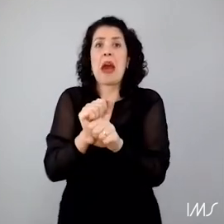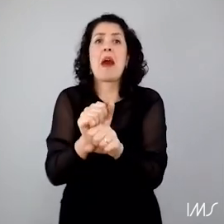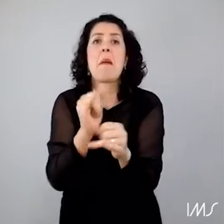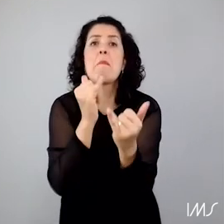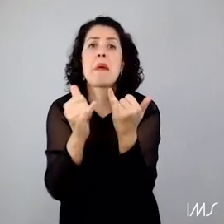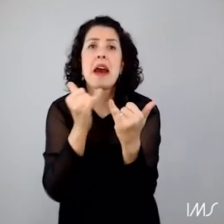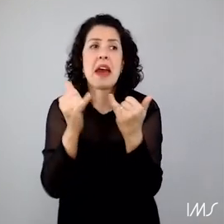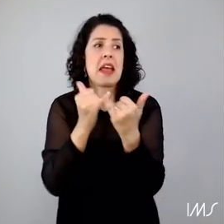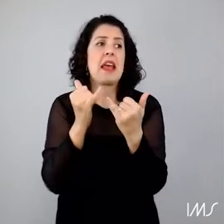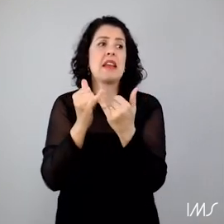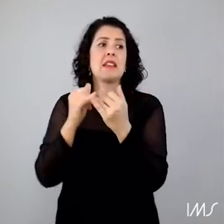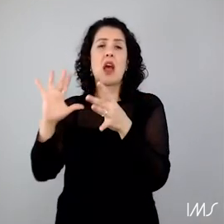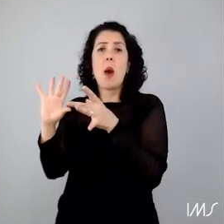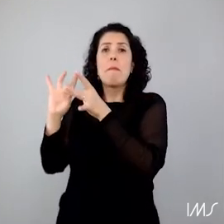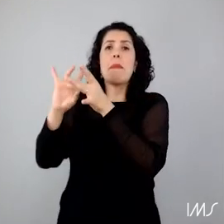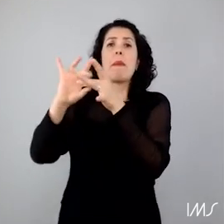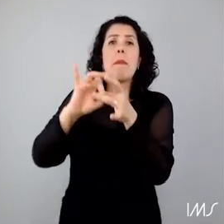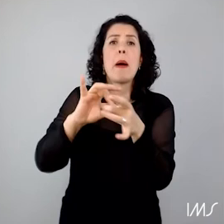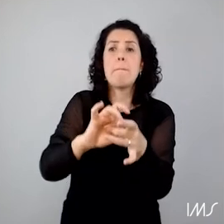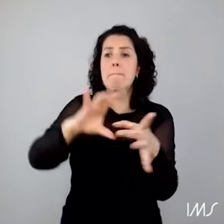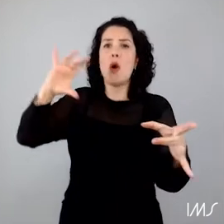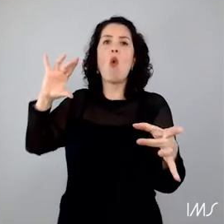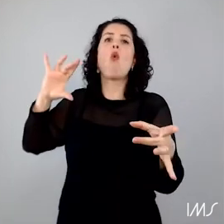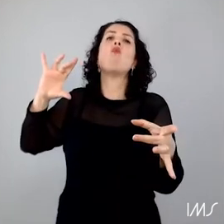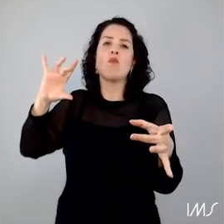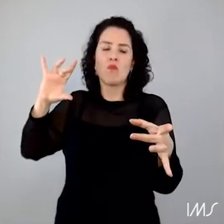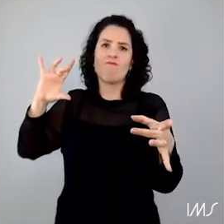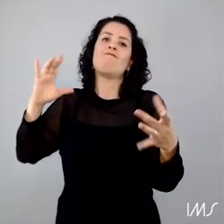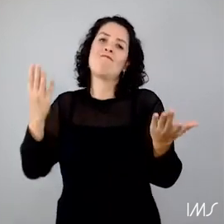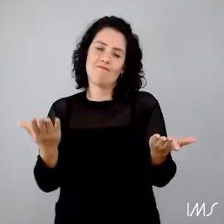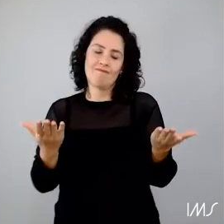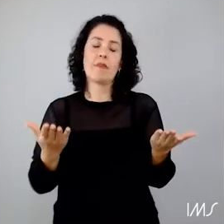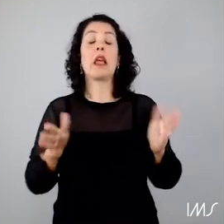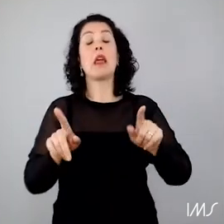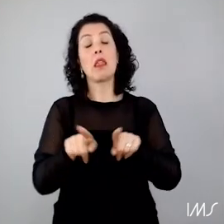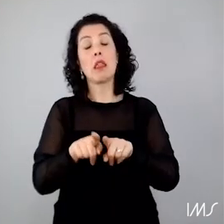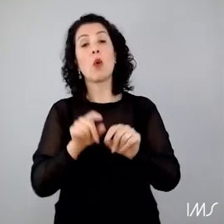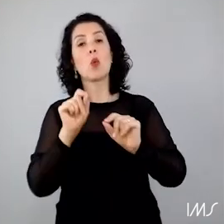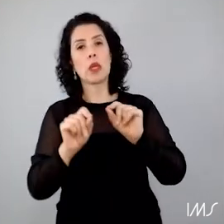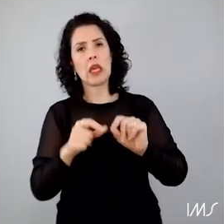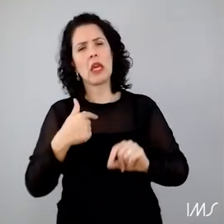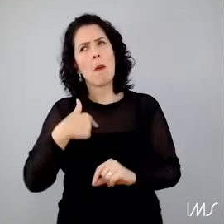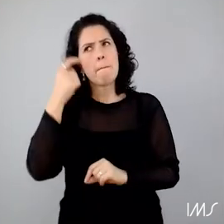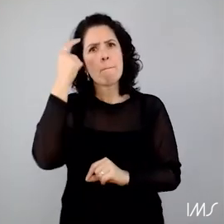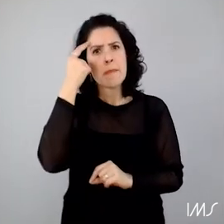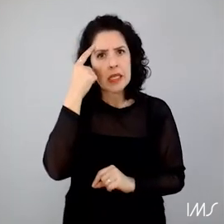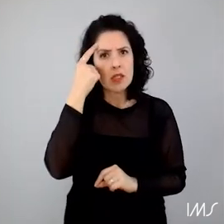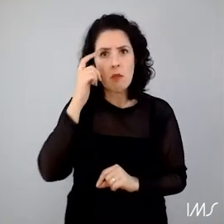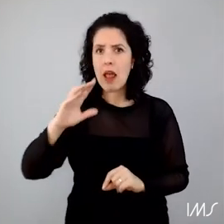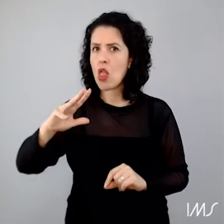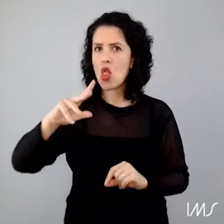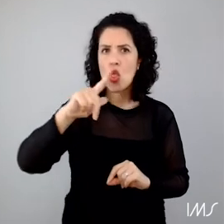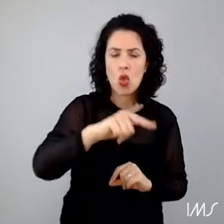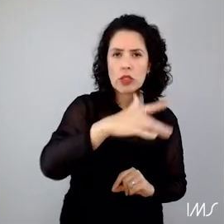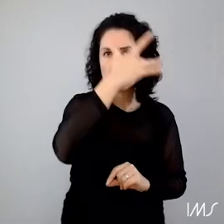criar os elos entre esses vários momentos, né? E, portanto, eu imagino que, para